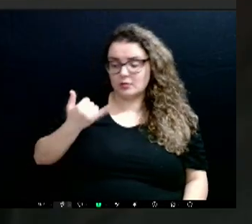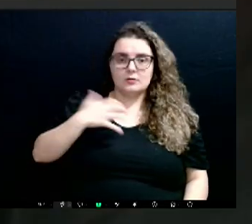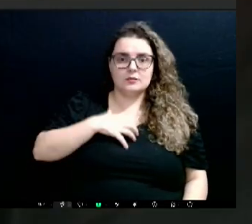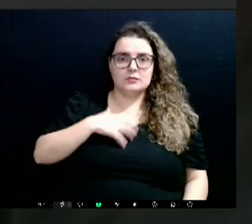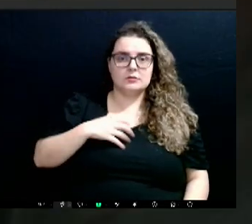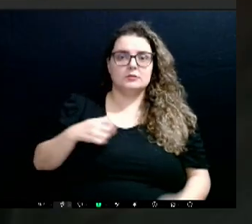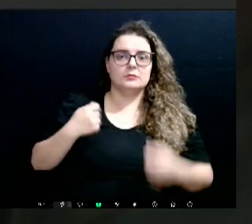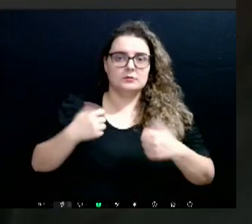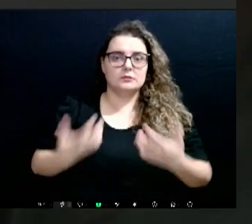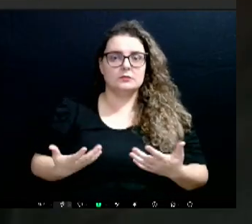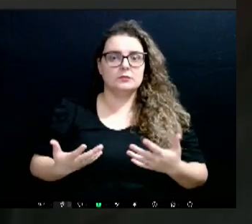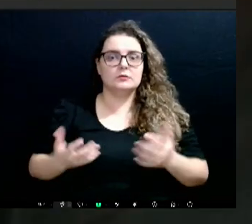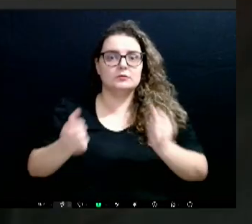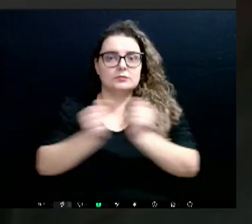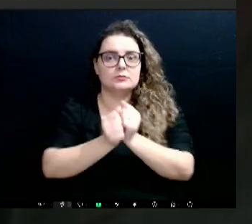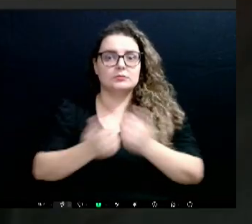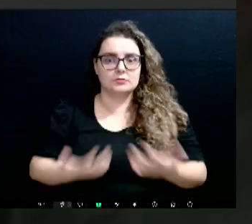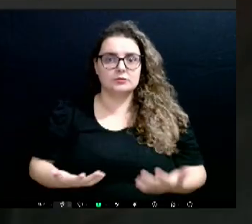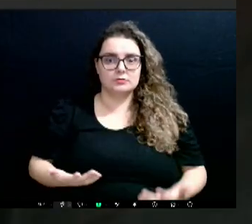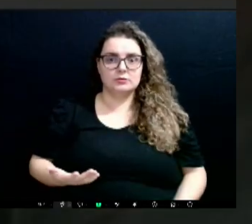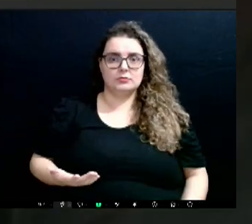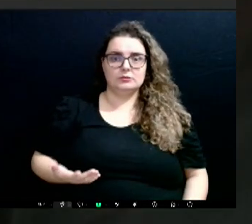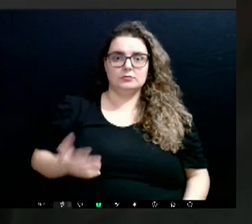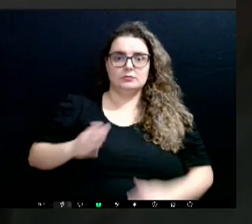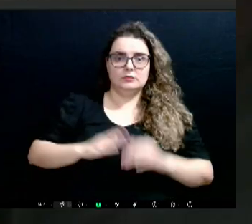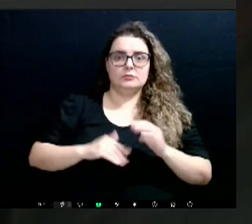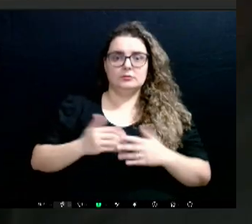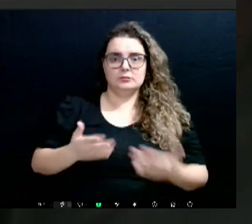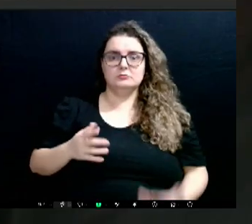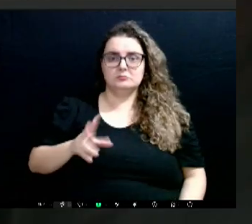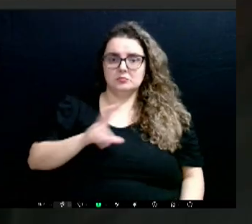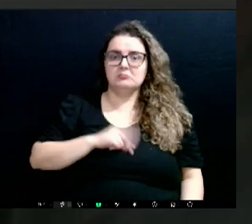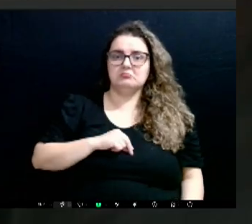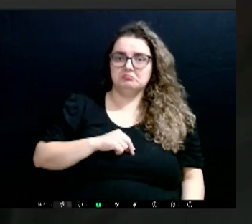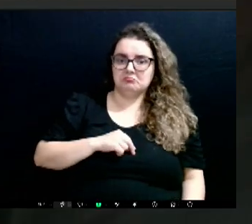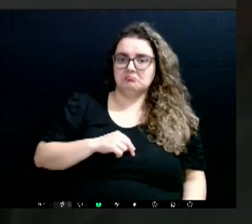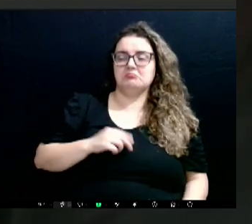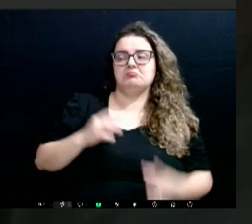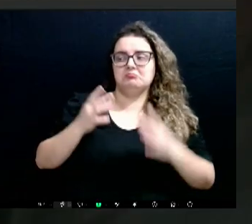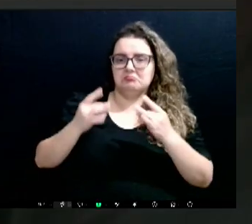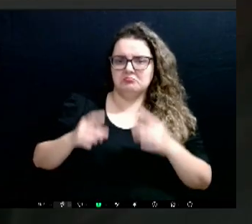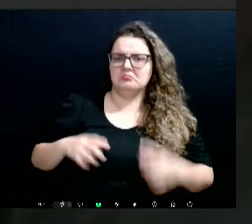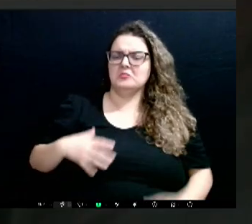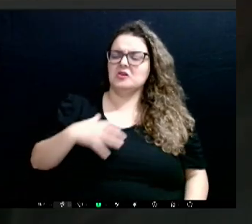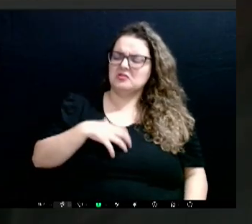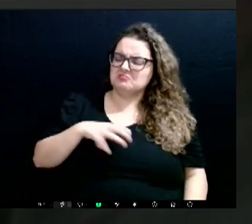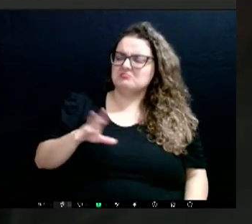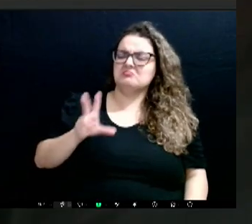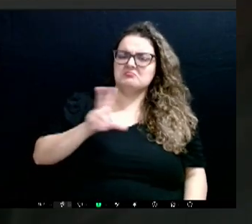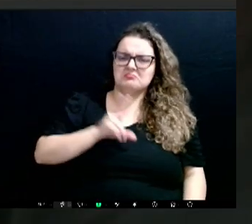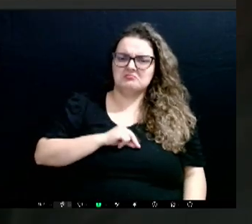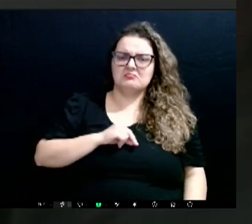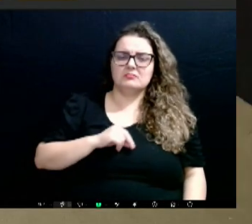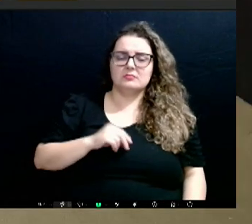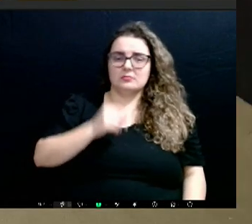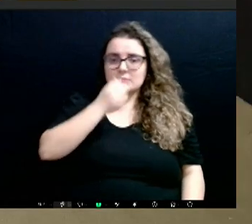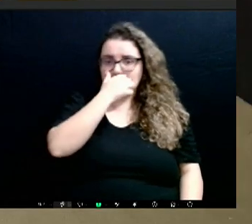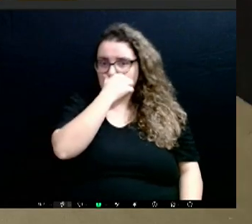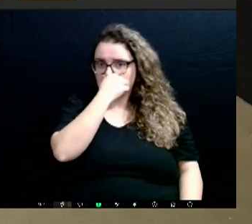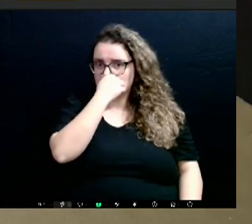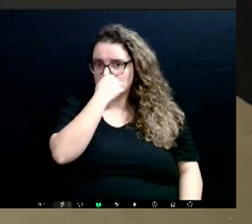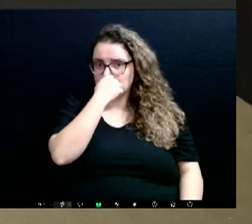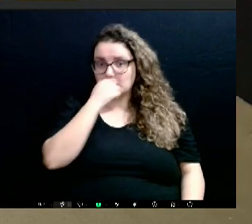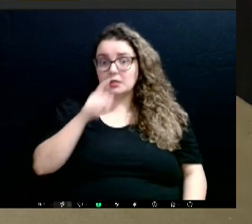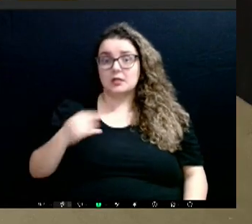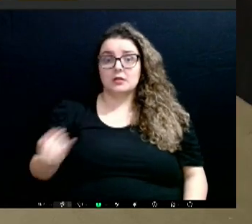estar com ele nas mãos, né? Bem delicada. Que situação, viu? E é muito interessante isso